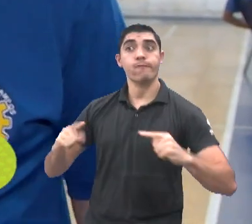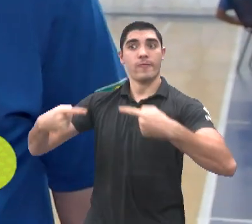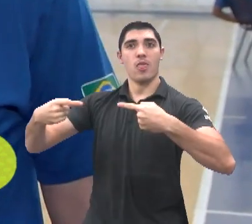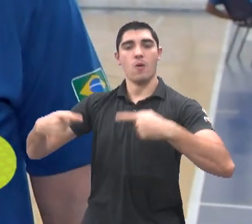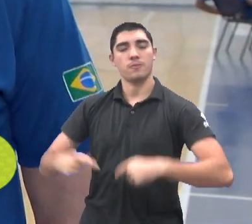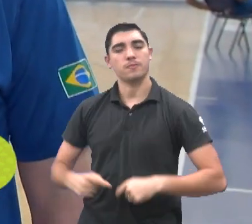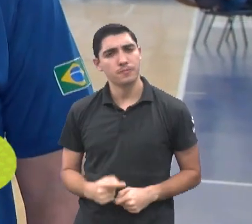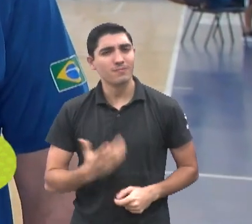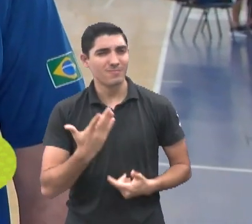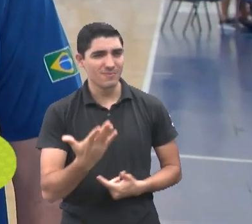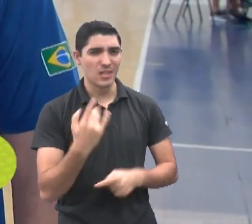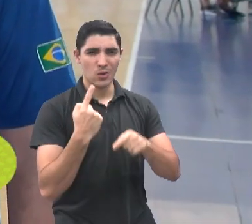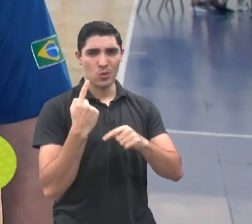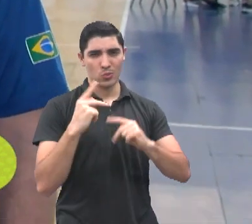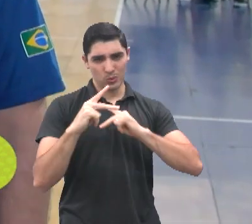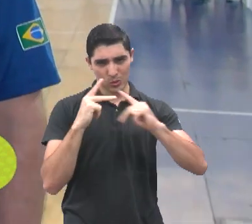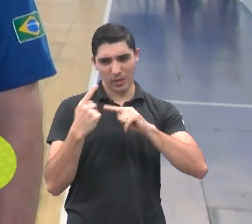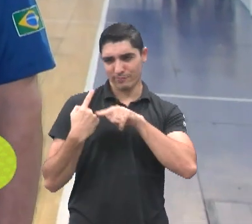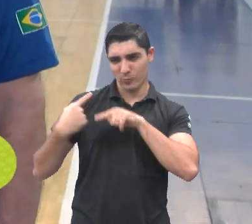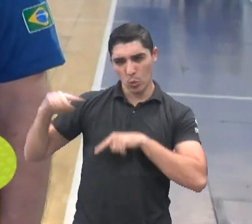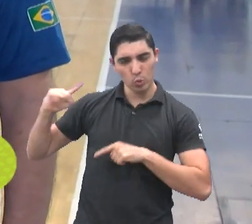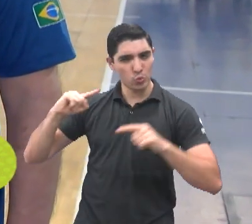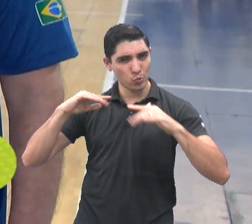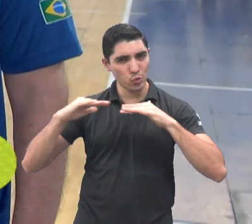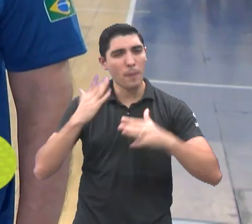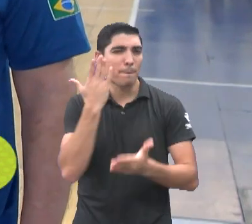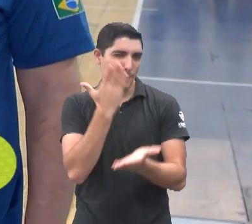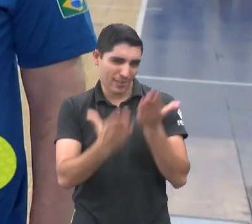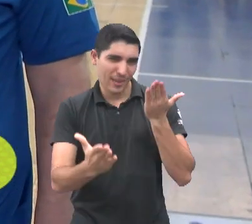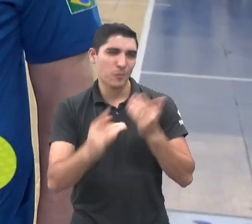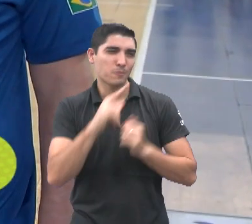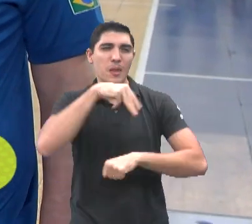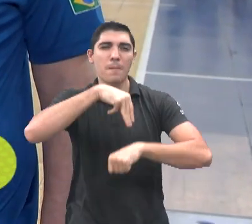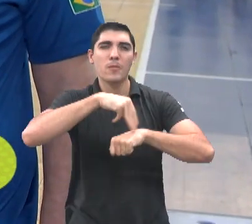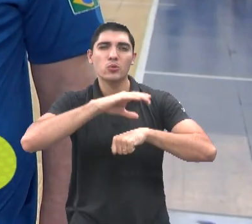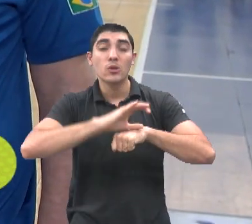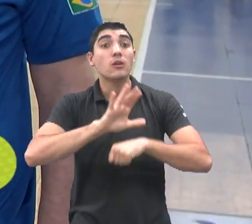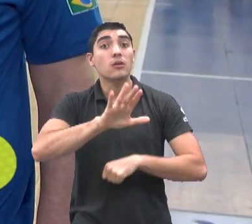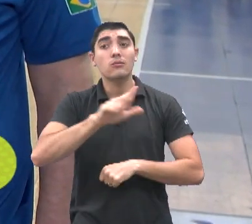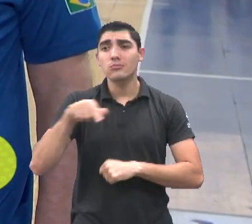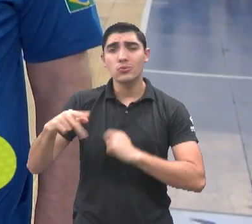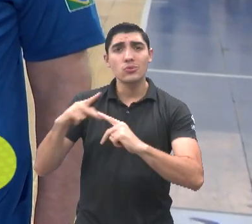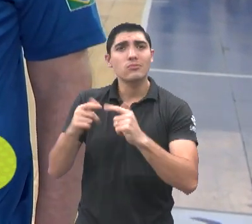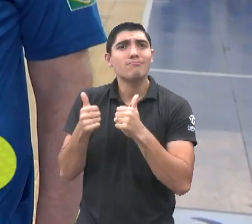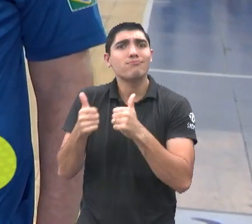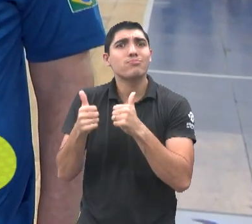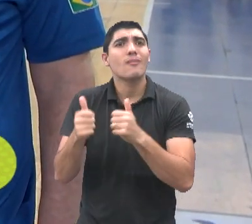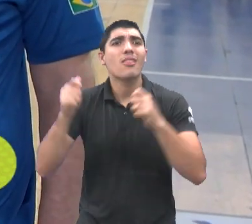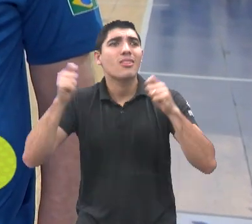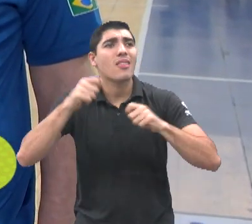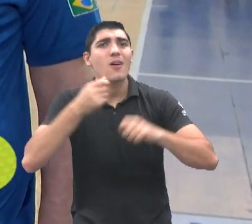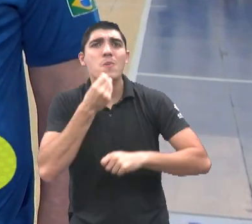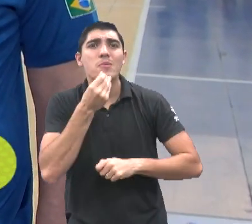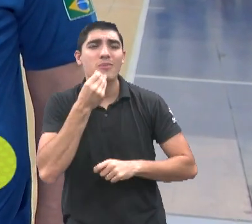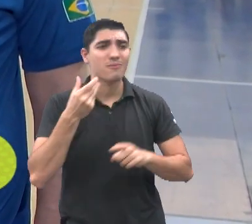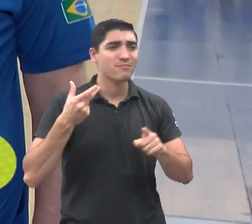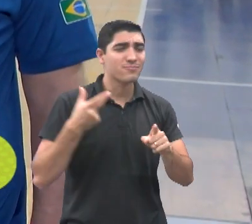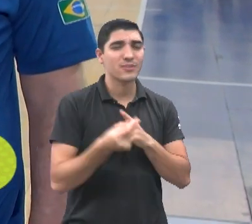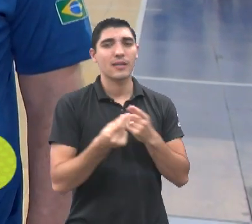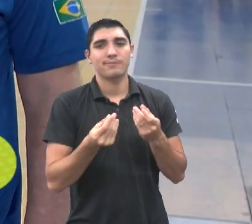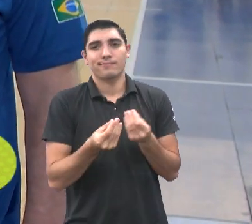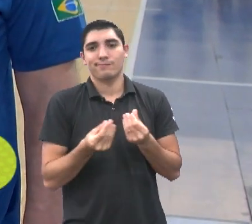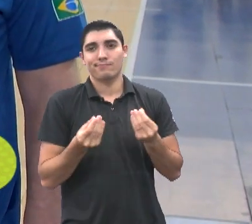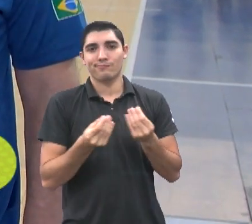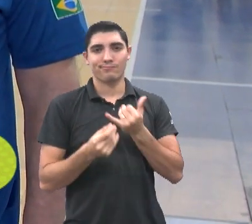Mogi fora de casa, mas que o São José estava bem, estava até com o jogo na mão, né, enfim, acabou deixando a vitória escapar. O